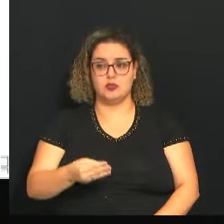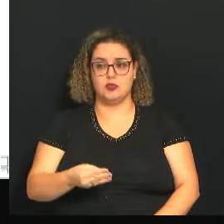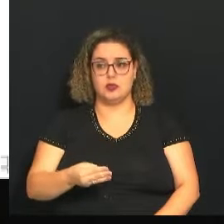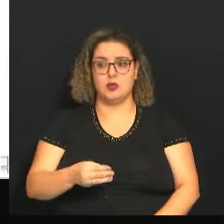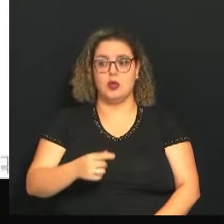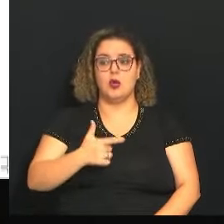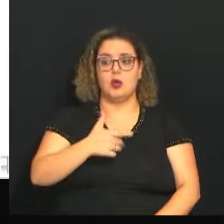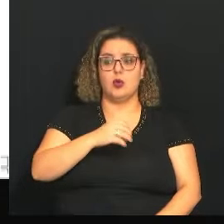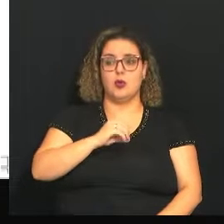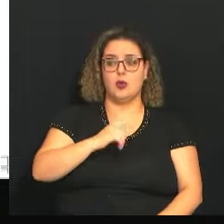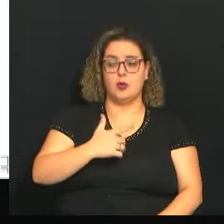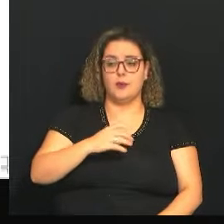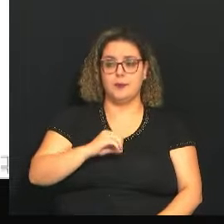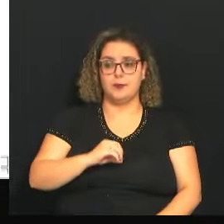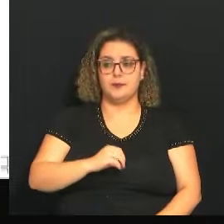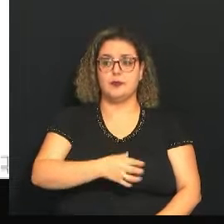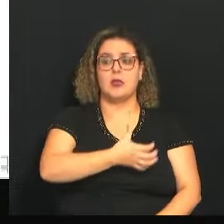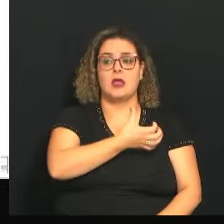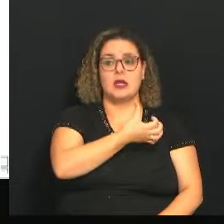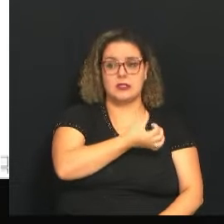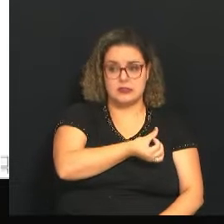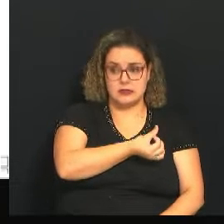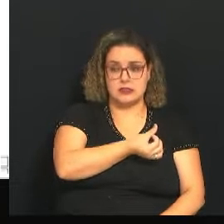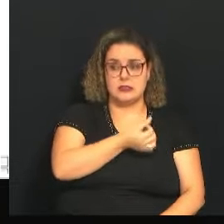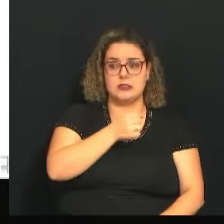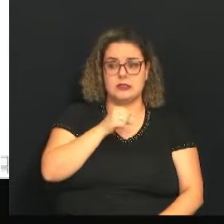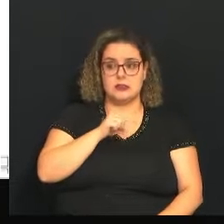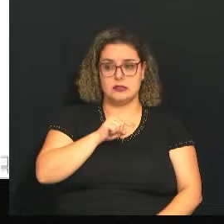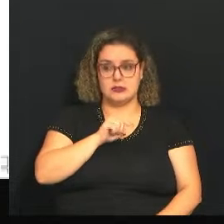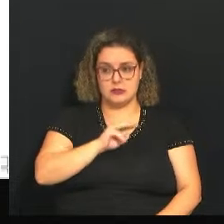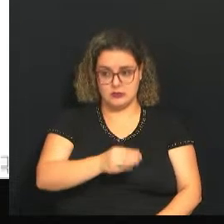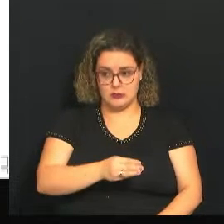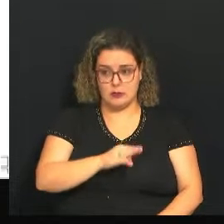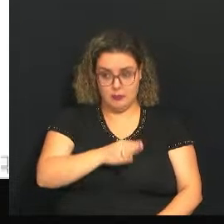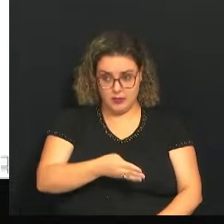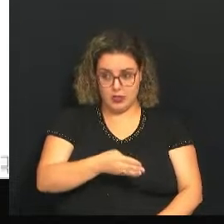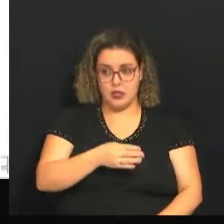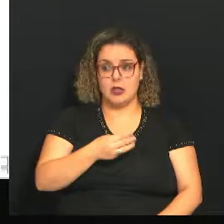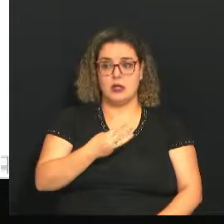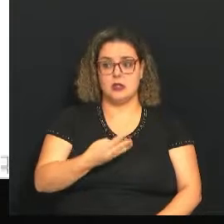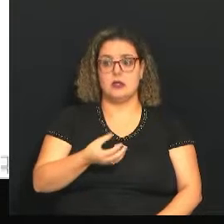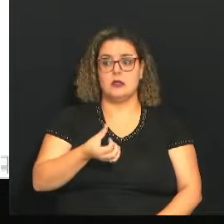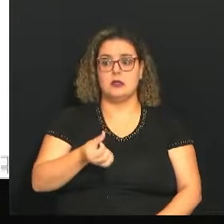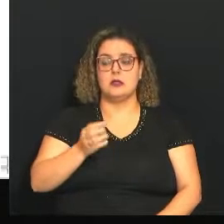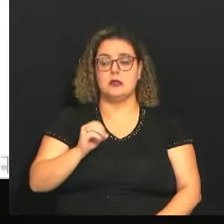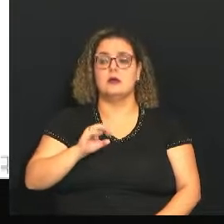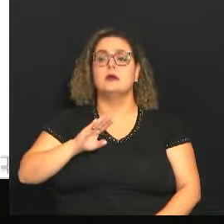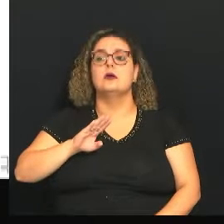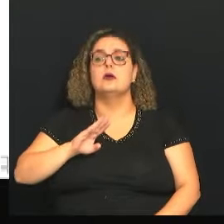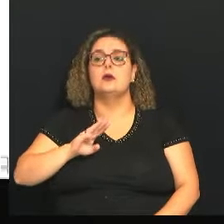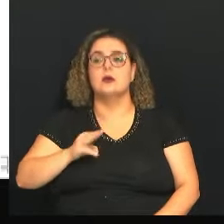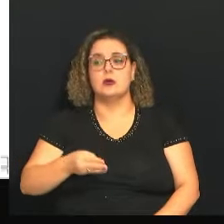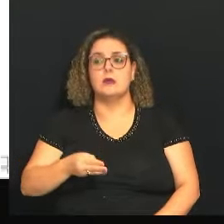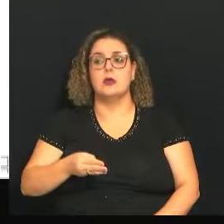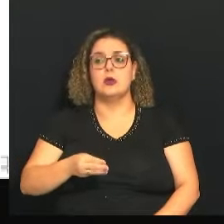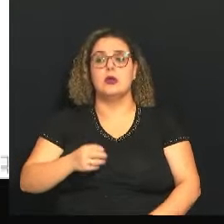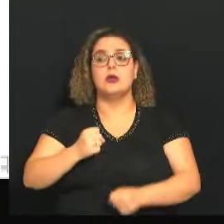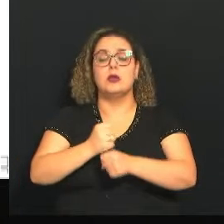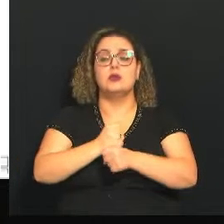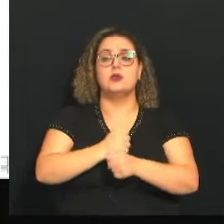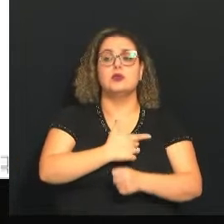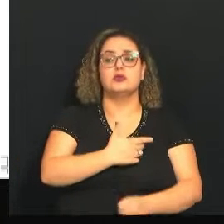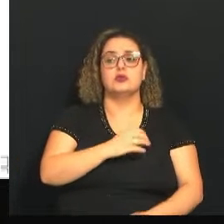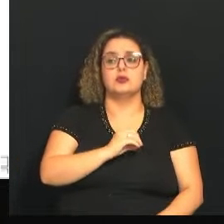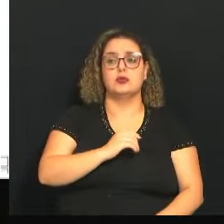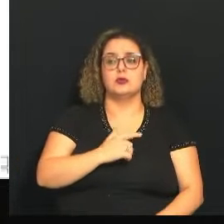2020, 6.360 e 2021, 6,5 bi, né? Então, ou seja, a